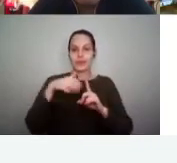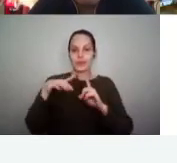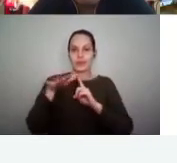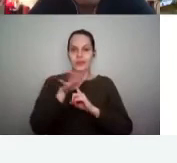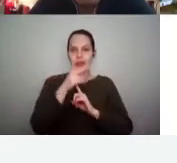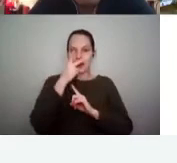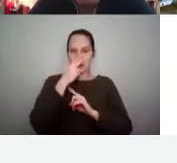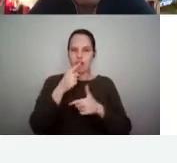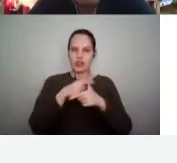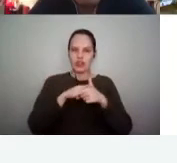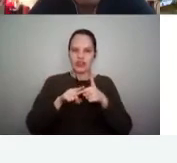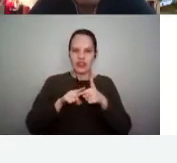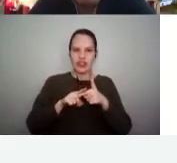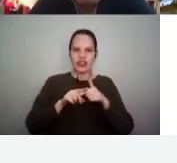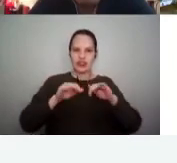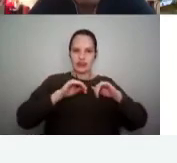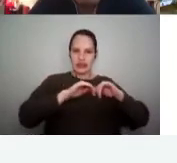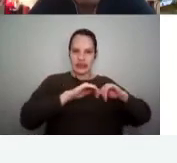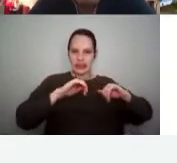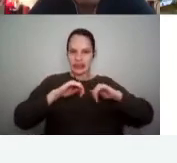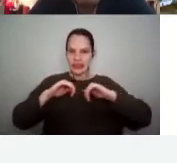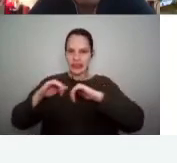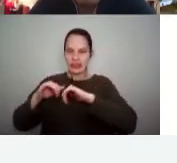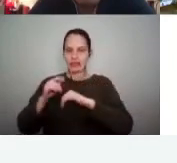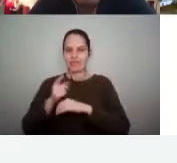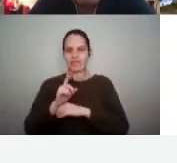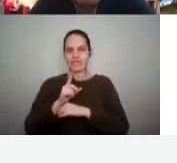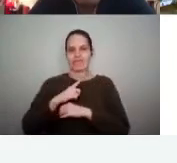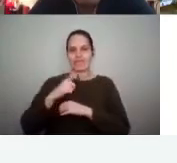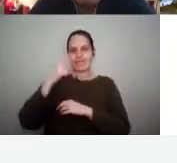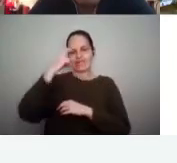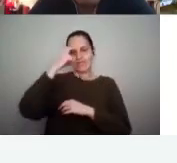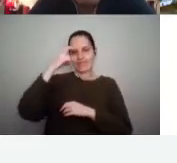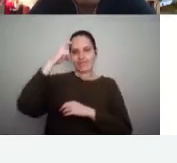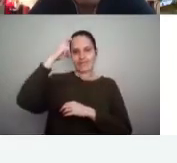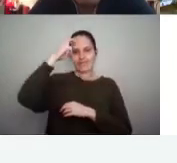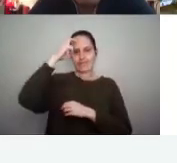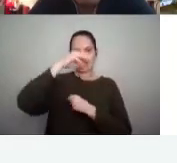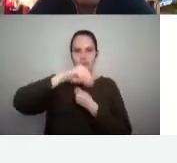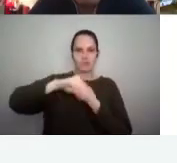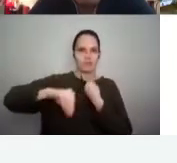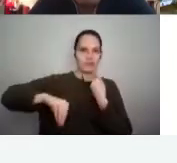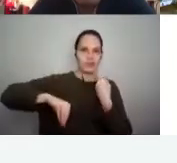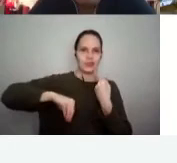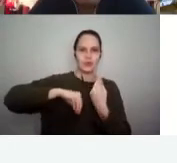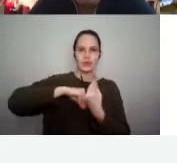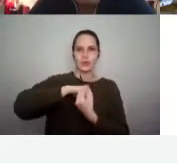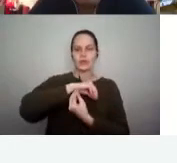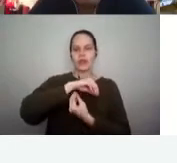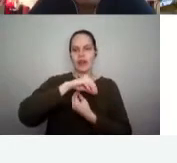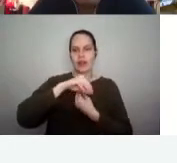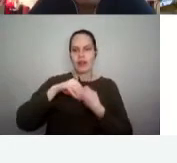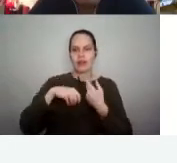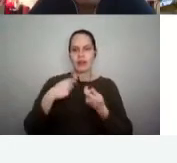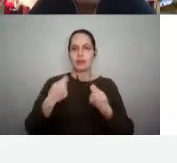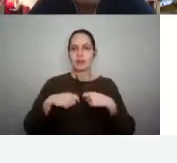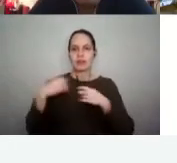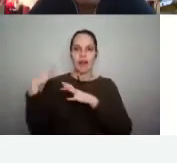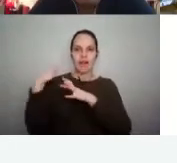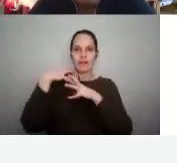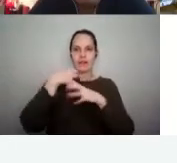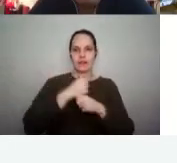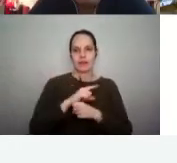Nós estamos numa multiculturalidade de todos os aspectos, precisam ser revistas nas nossas